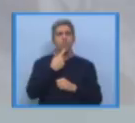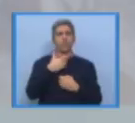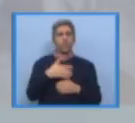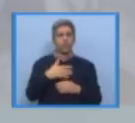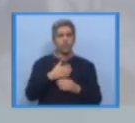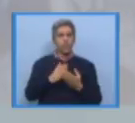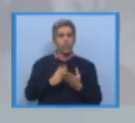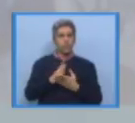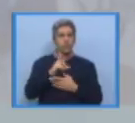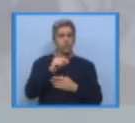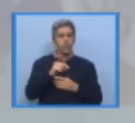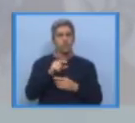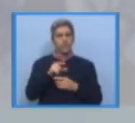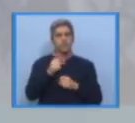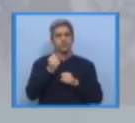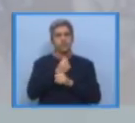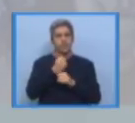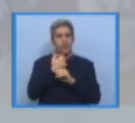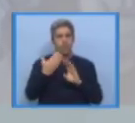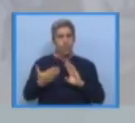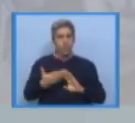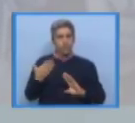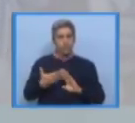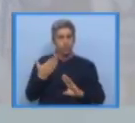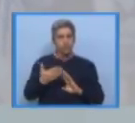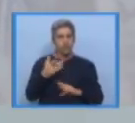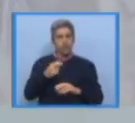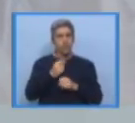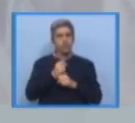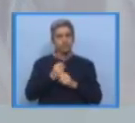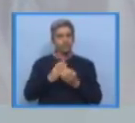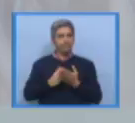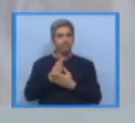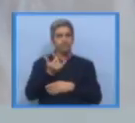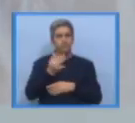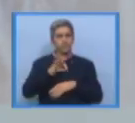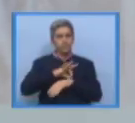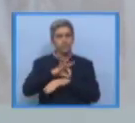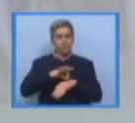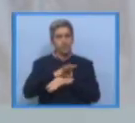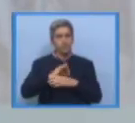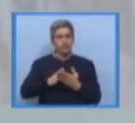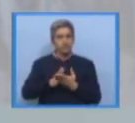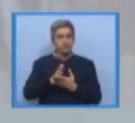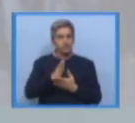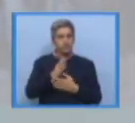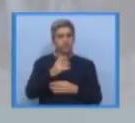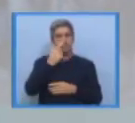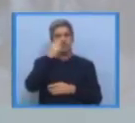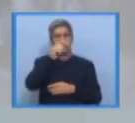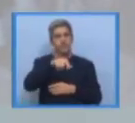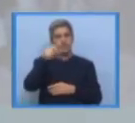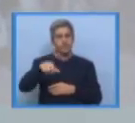grande continuidade também nos serviços de urgência em atividade permanente, também os